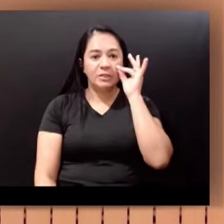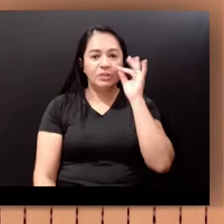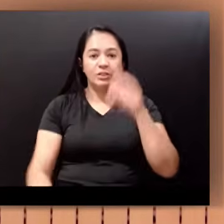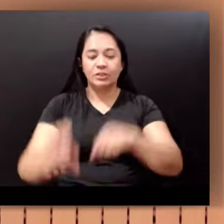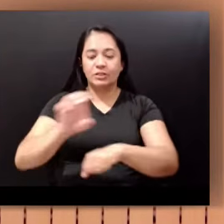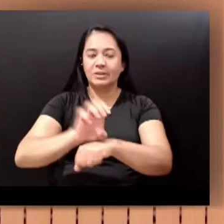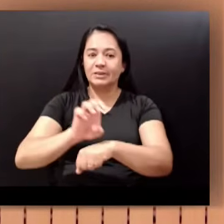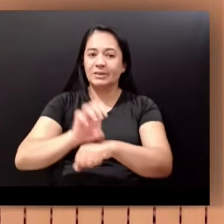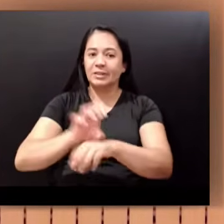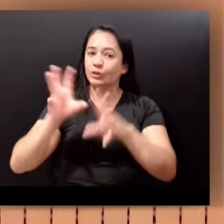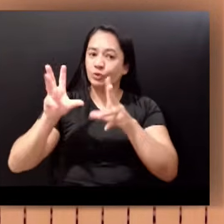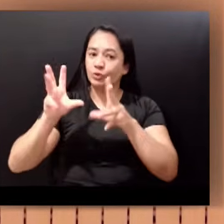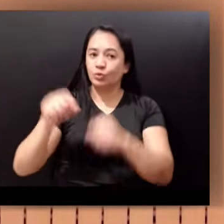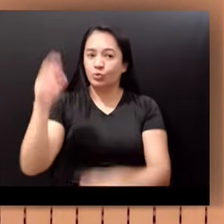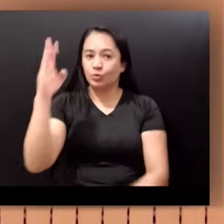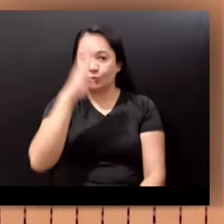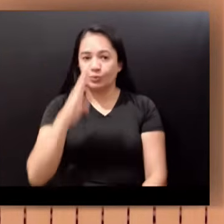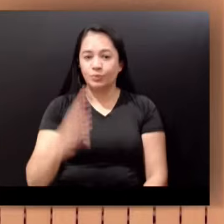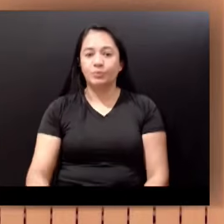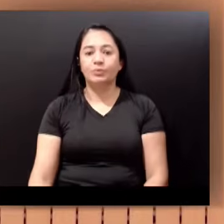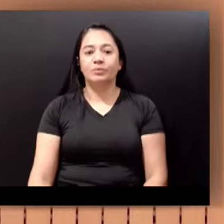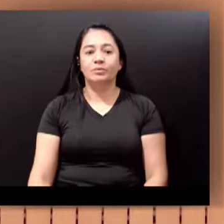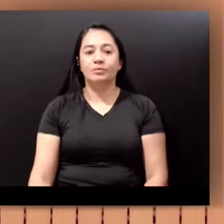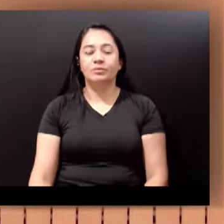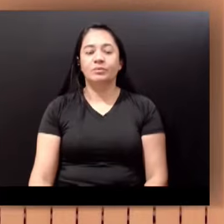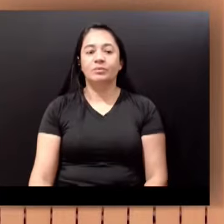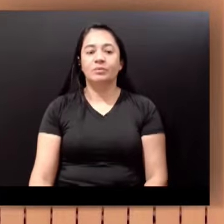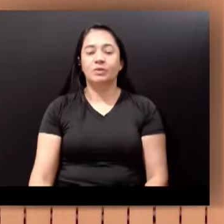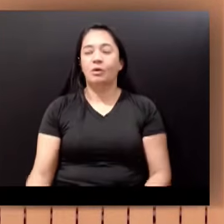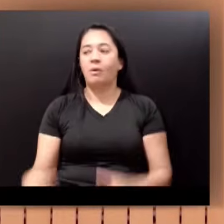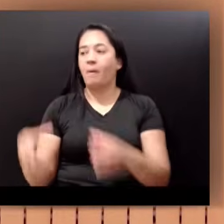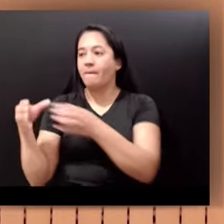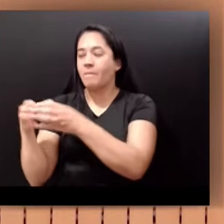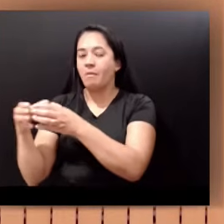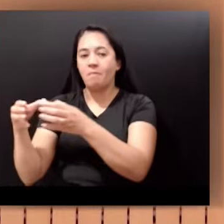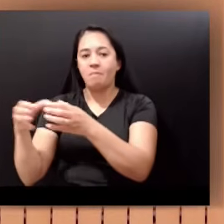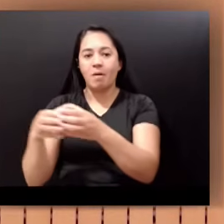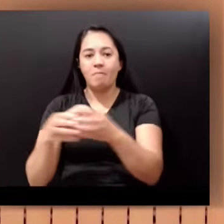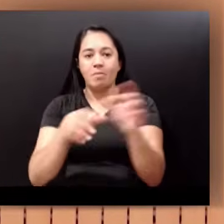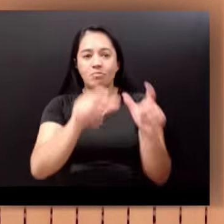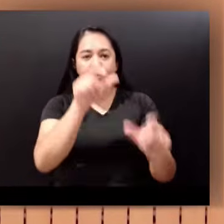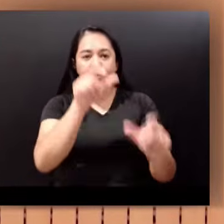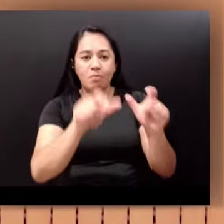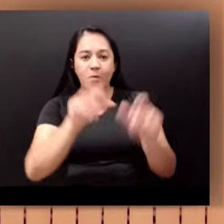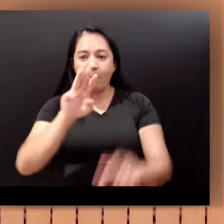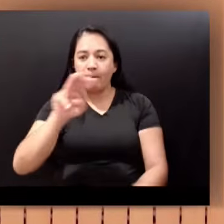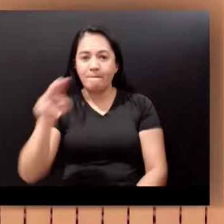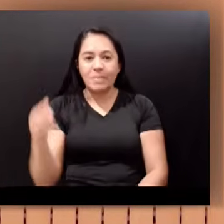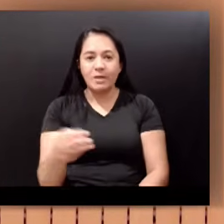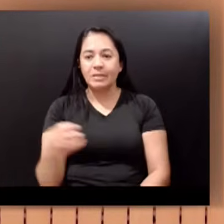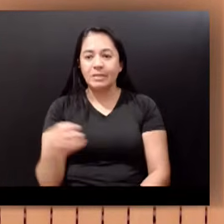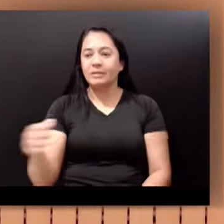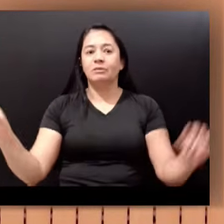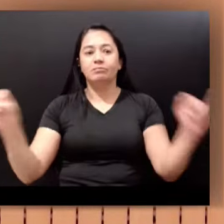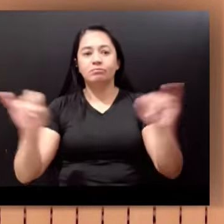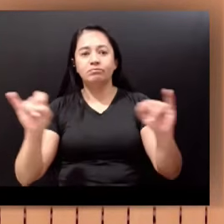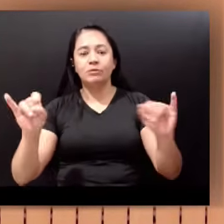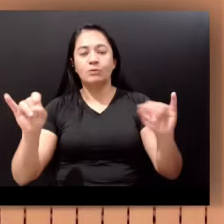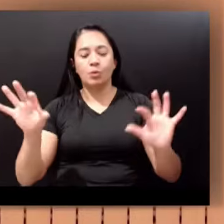brasileiros, congregando dezenas de milhares de irmãos que, unidos,